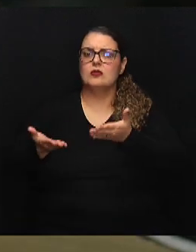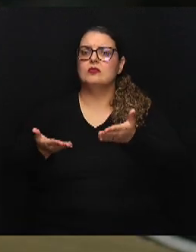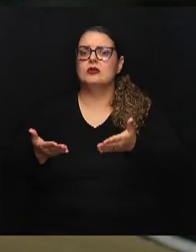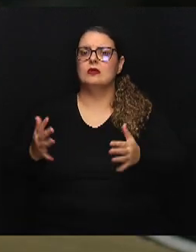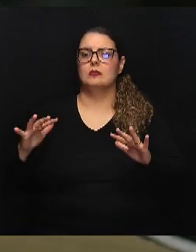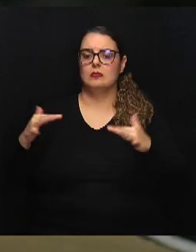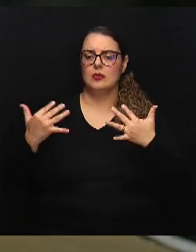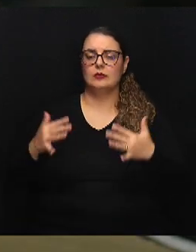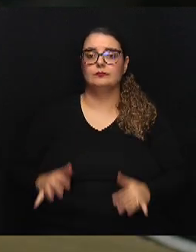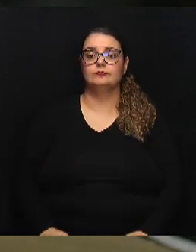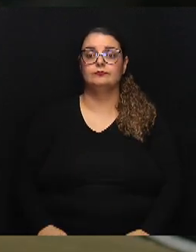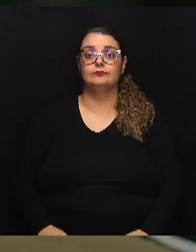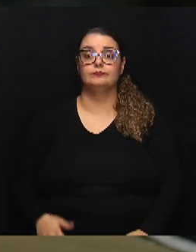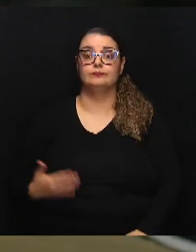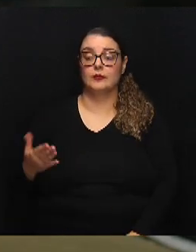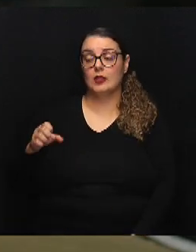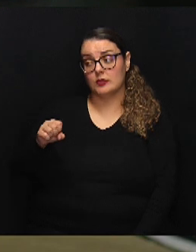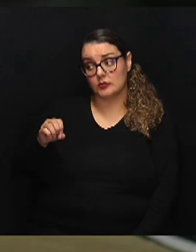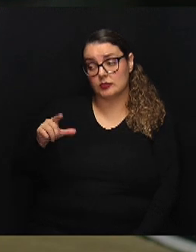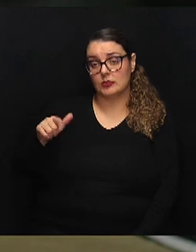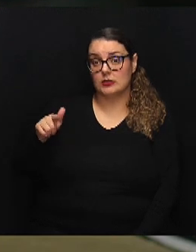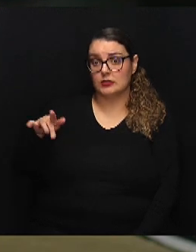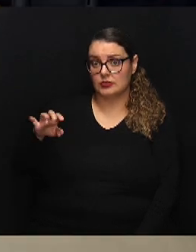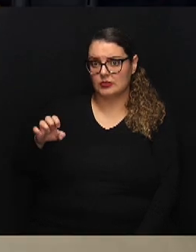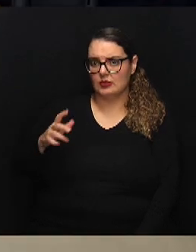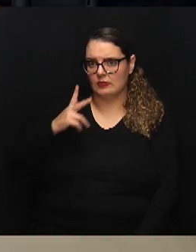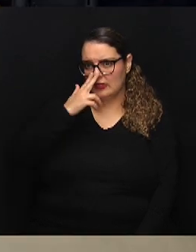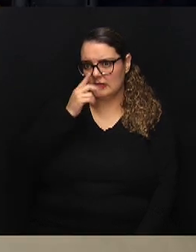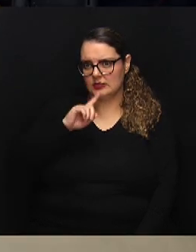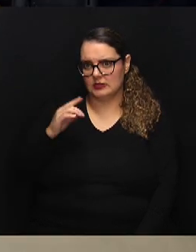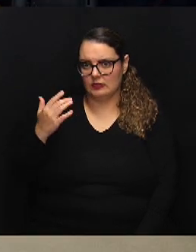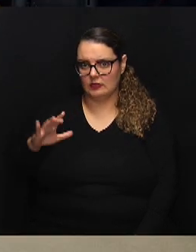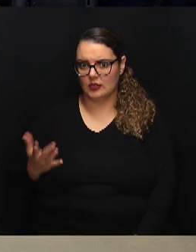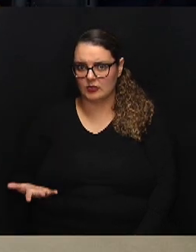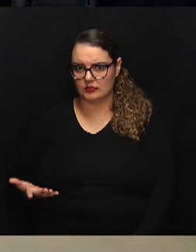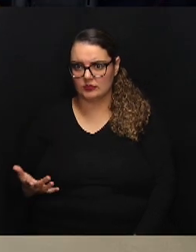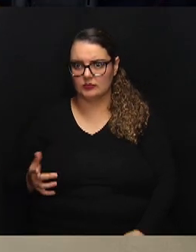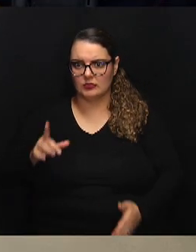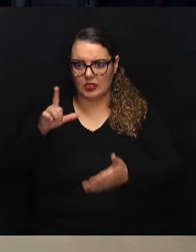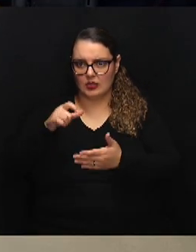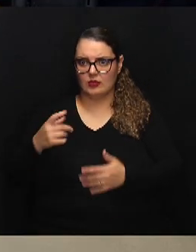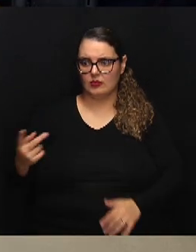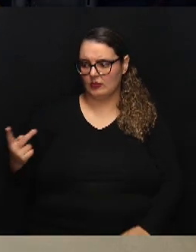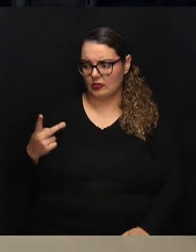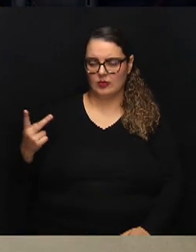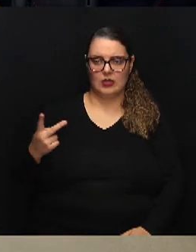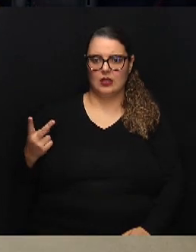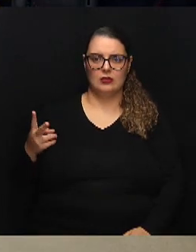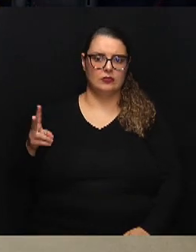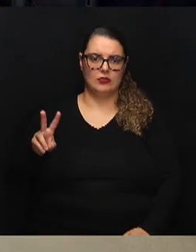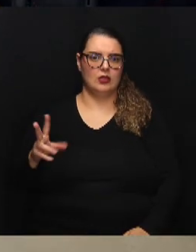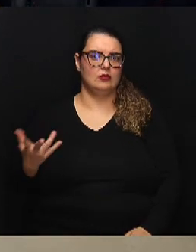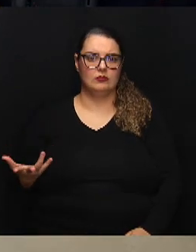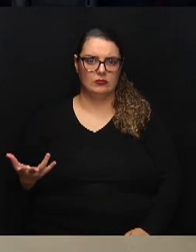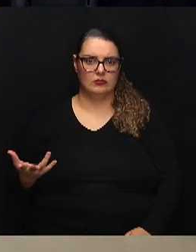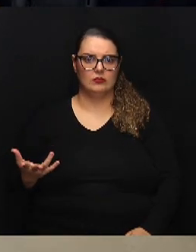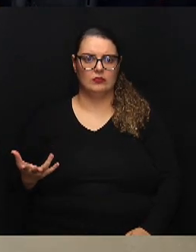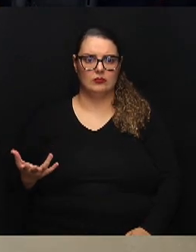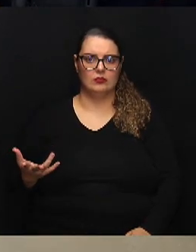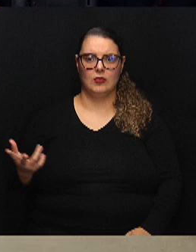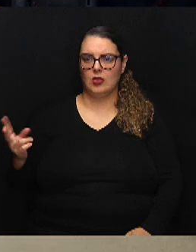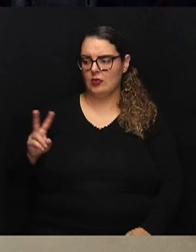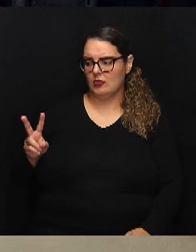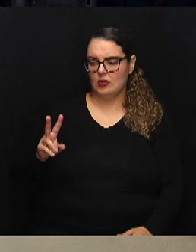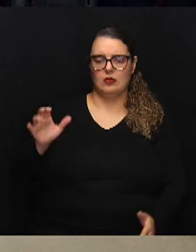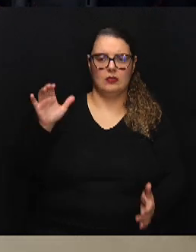exposição. Então, Solange, hoje parece que se você não postar a foto de você e o seu parceiro, né? O casal não postar